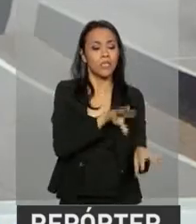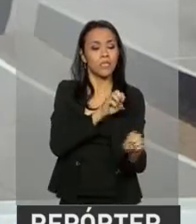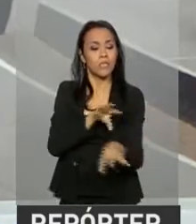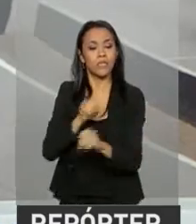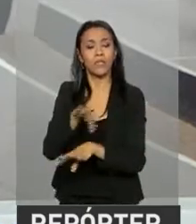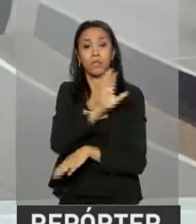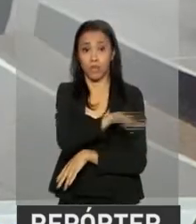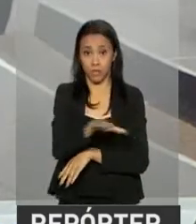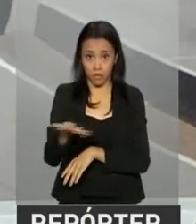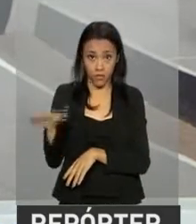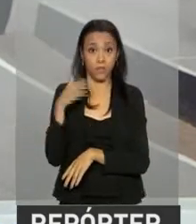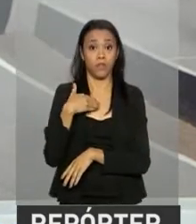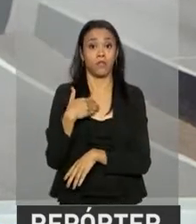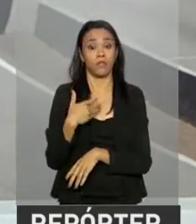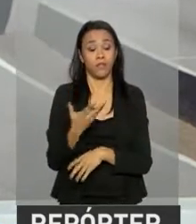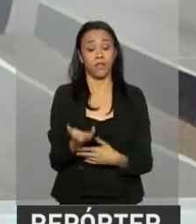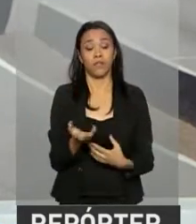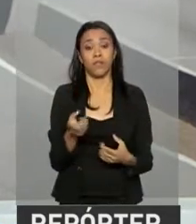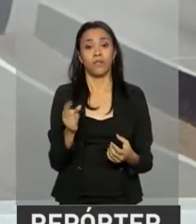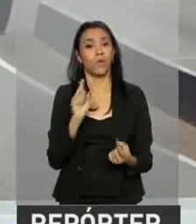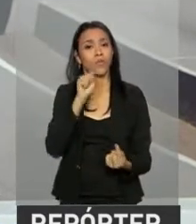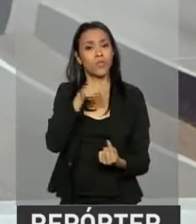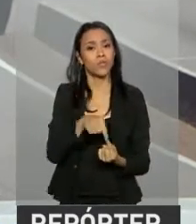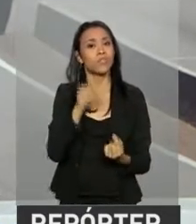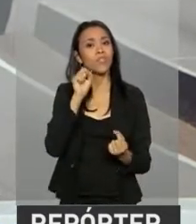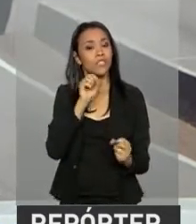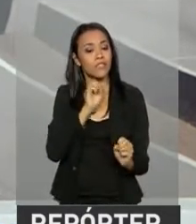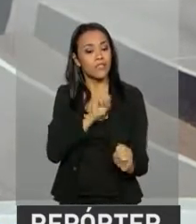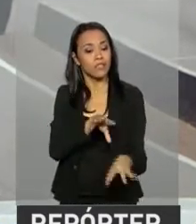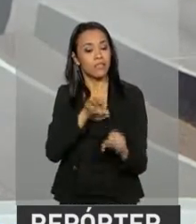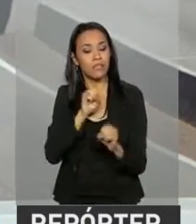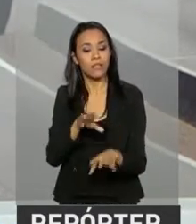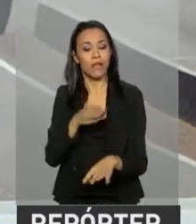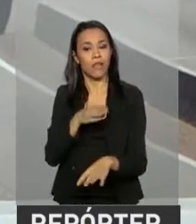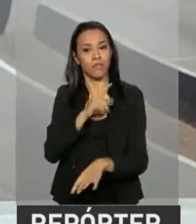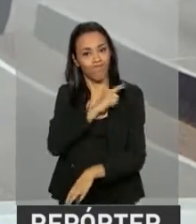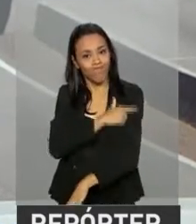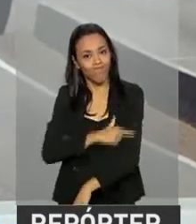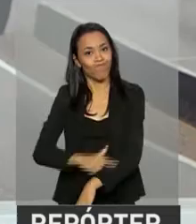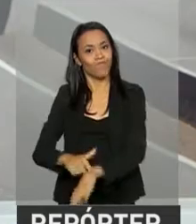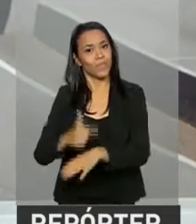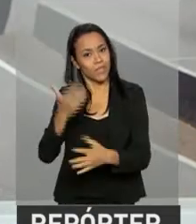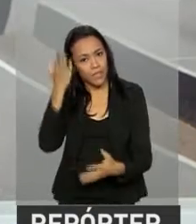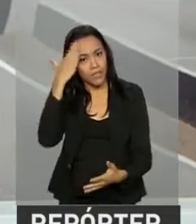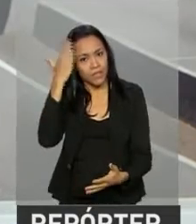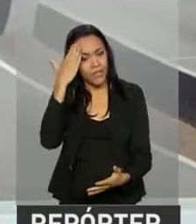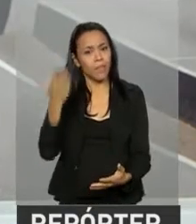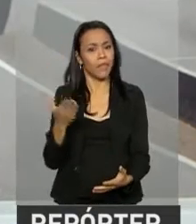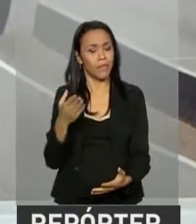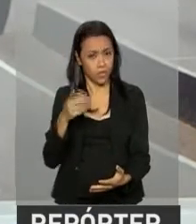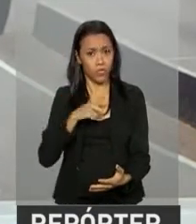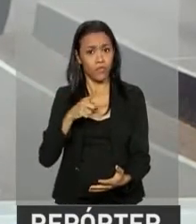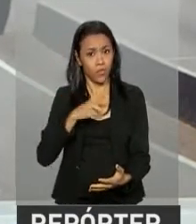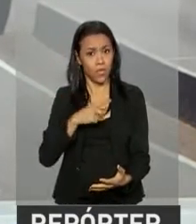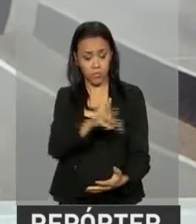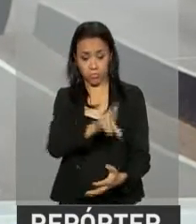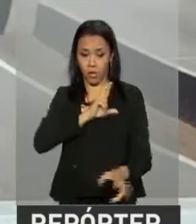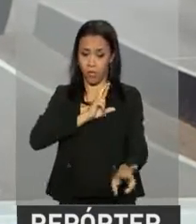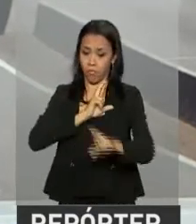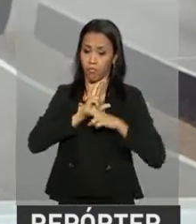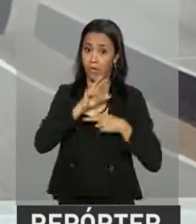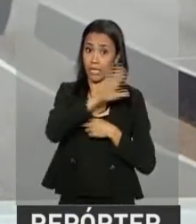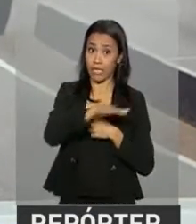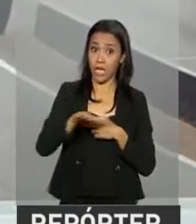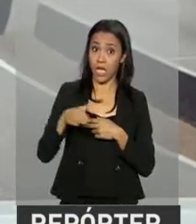crianças né no sentido de educar nós tivemos grandes resultados de crianças que